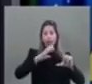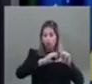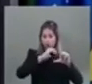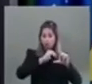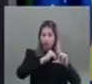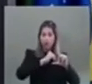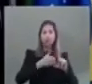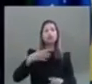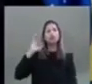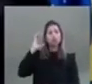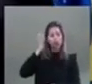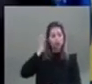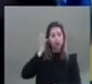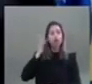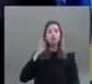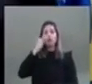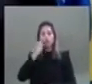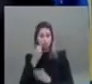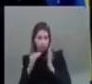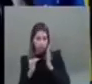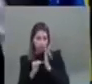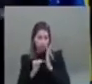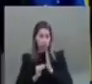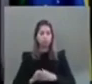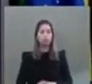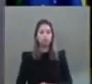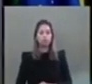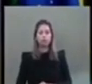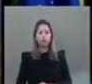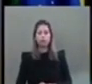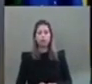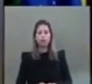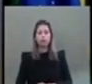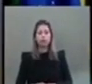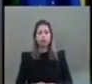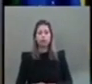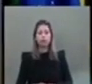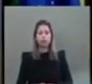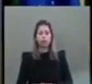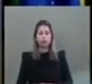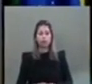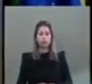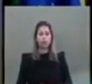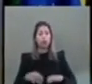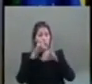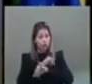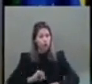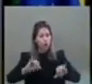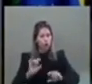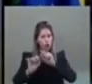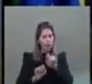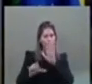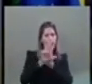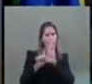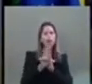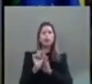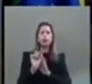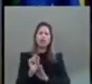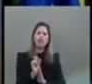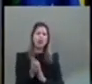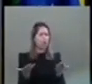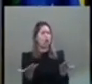da TV Senado senhores além de abuso de autoridade além número